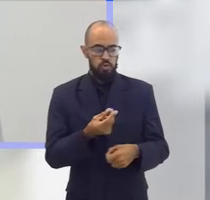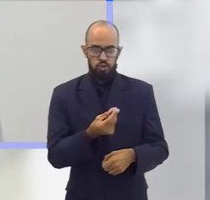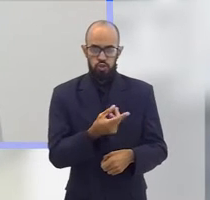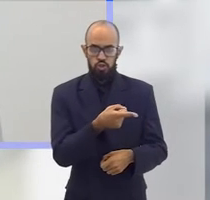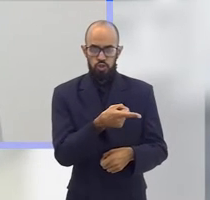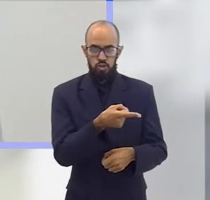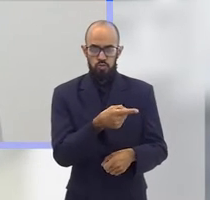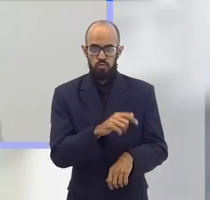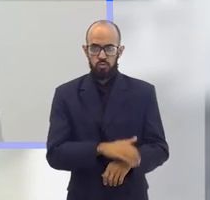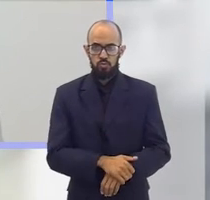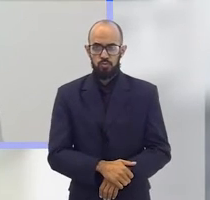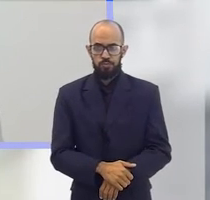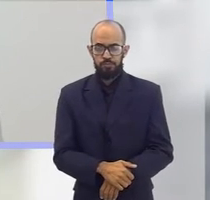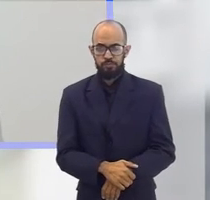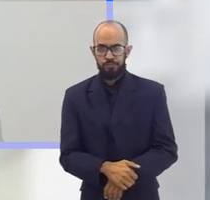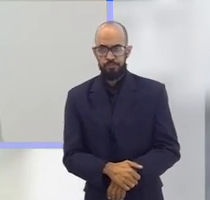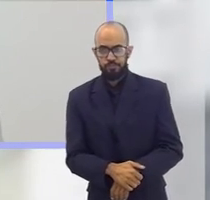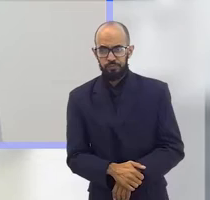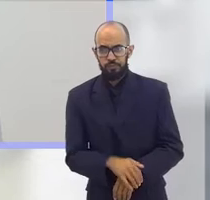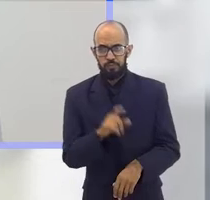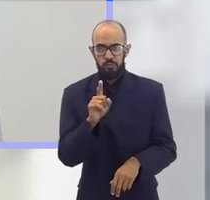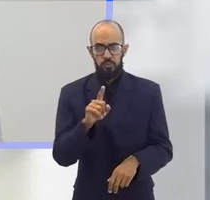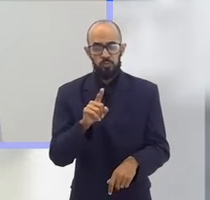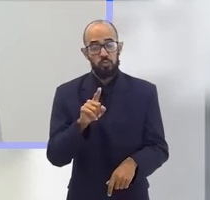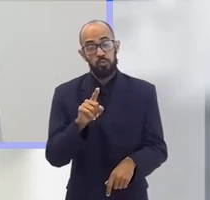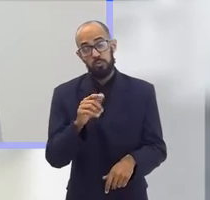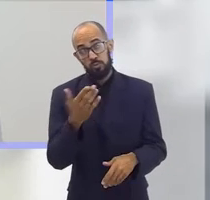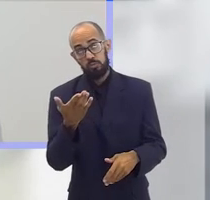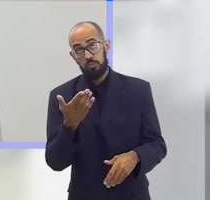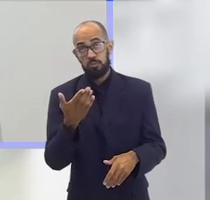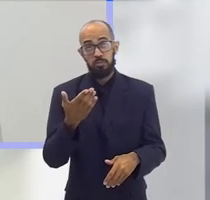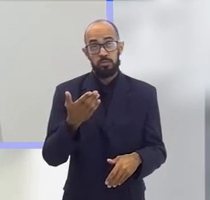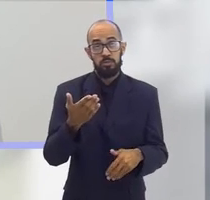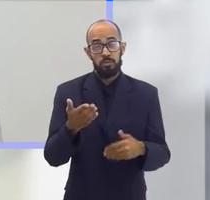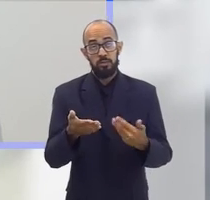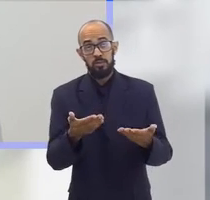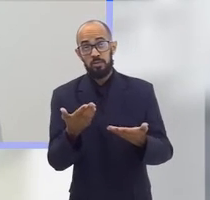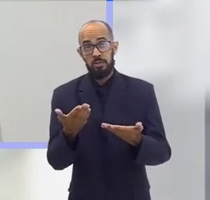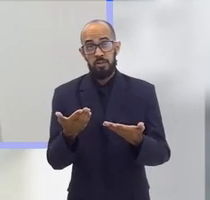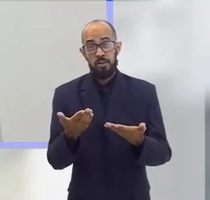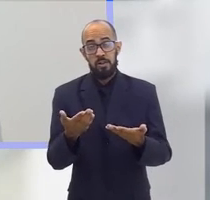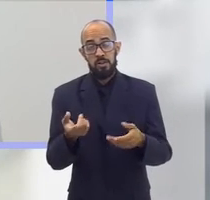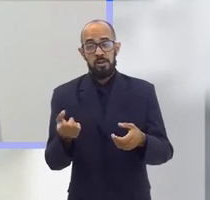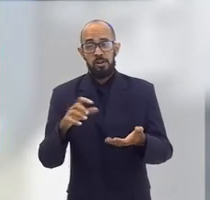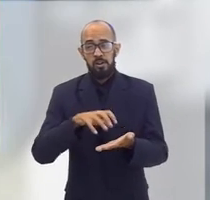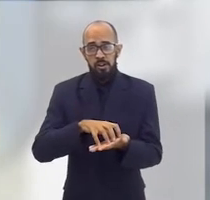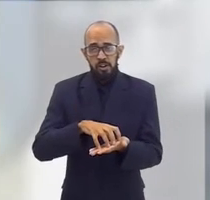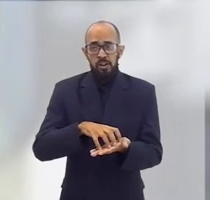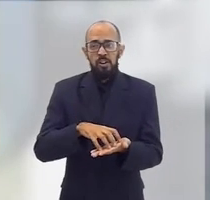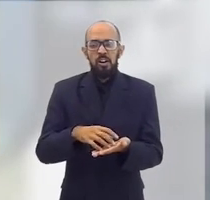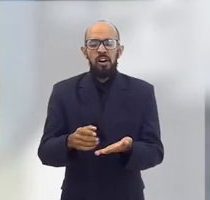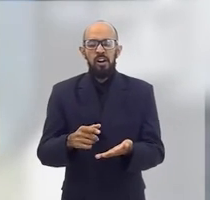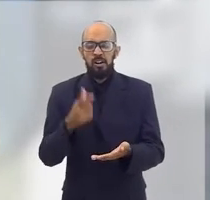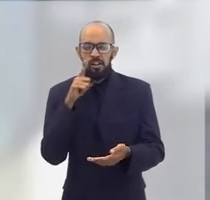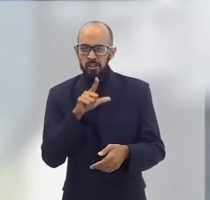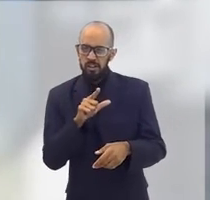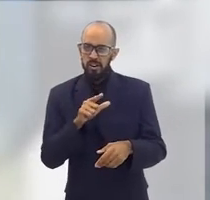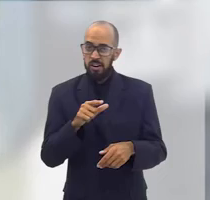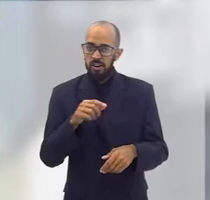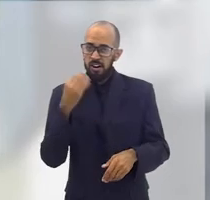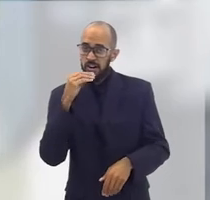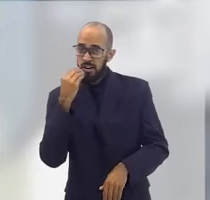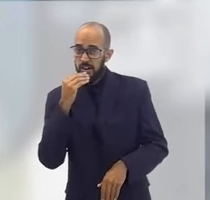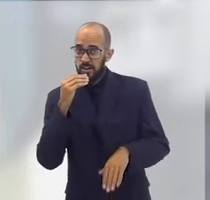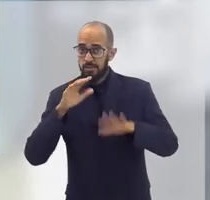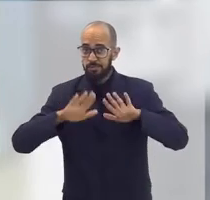ganhar dinheiro, voltaram a fazer caixa, etc. Essa é a maior inverdade. Quer dizer, o setor até voltou a fazer